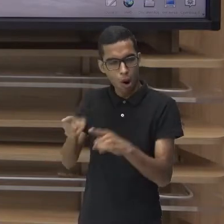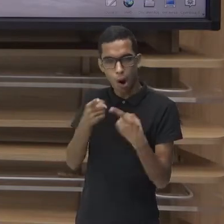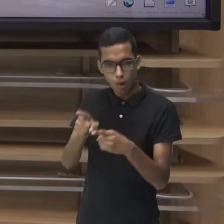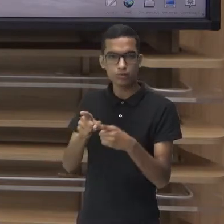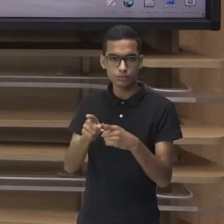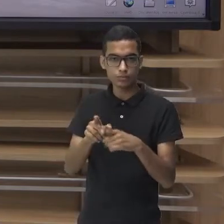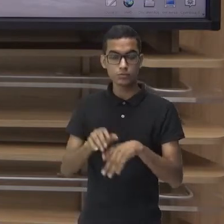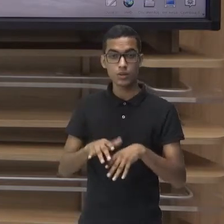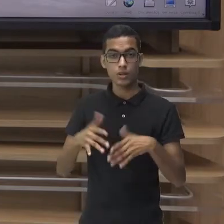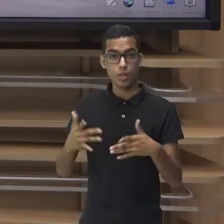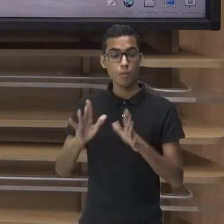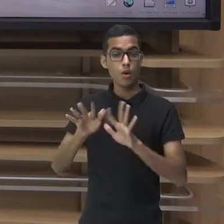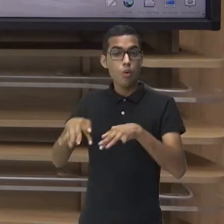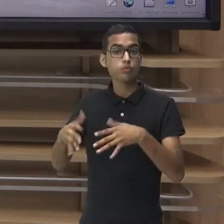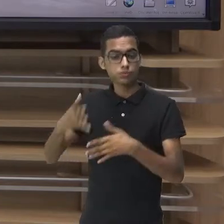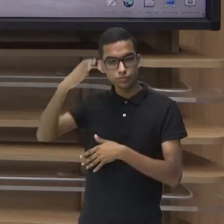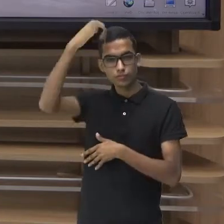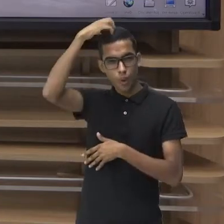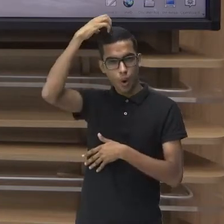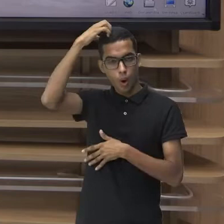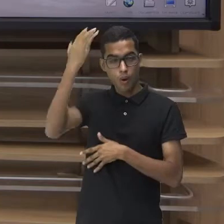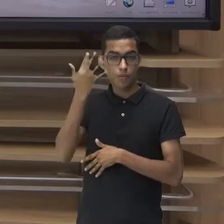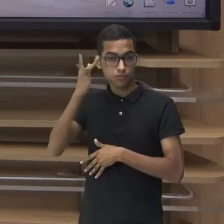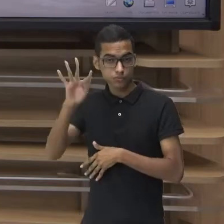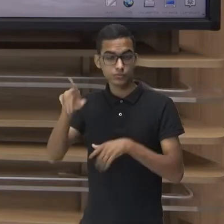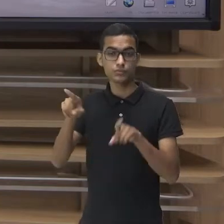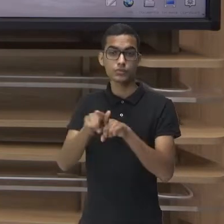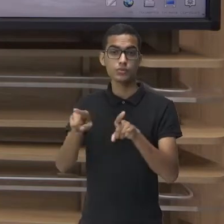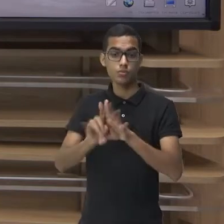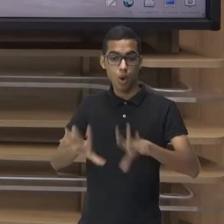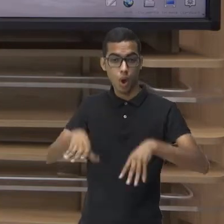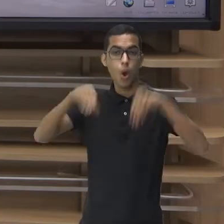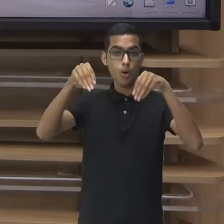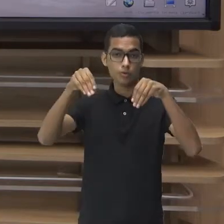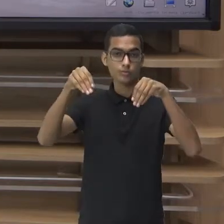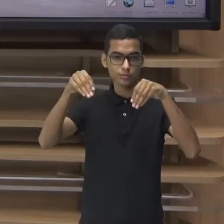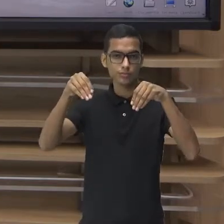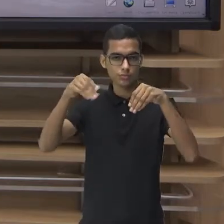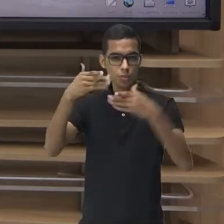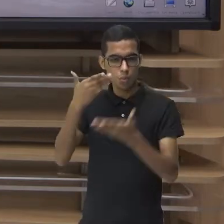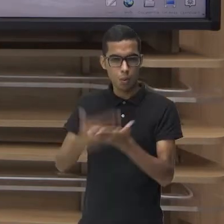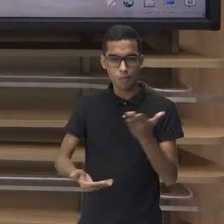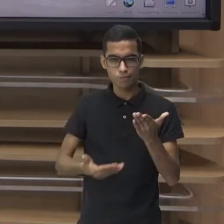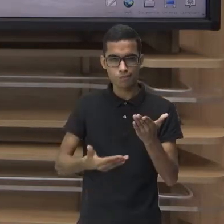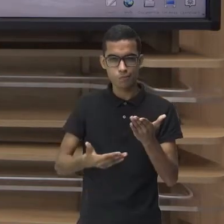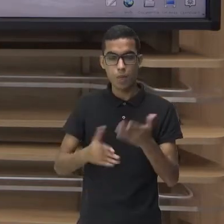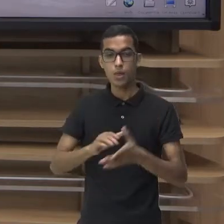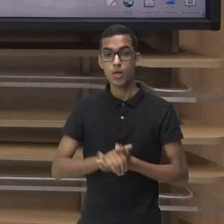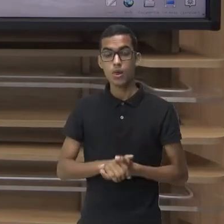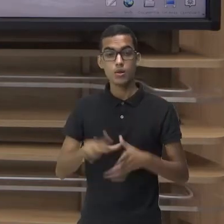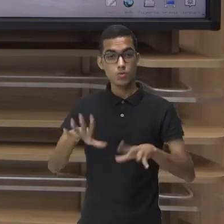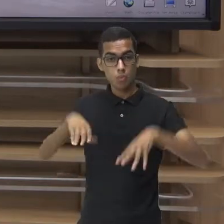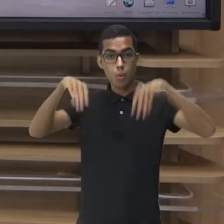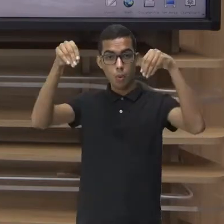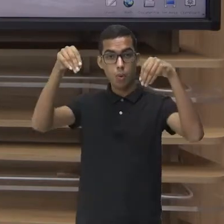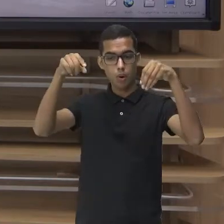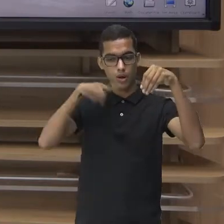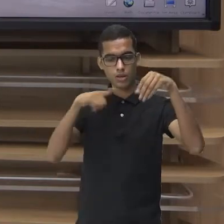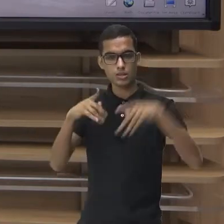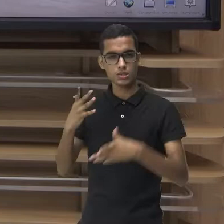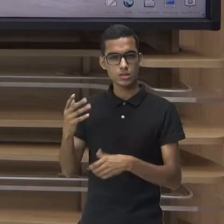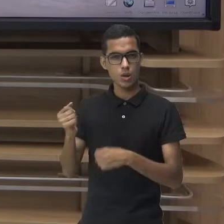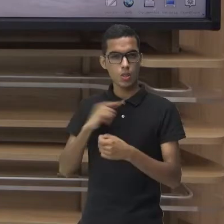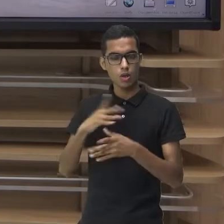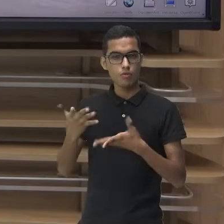da monarquia francesa seria a queda da Bastilha. E junto com a queda da Bastilha, nós vamos ver aí sendo